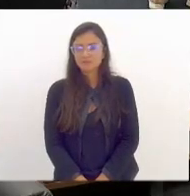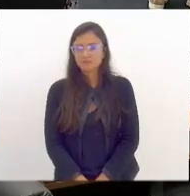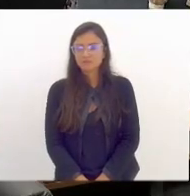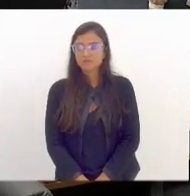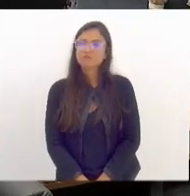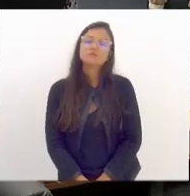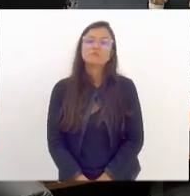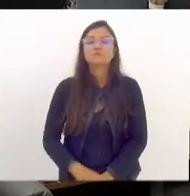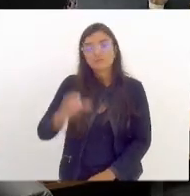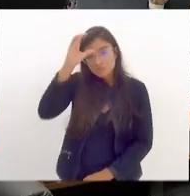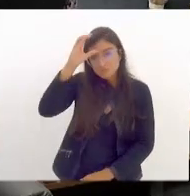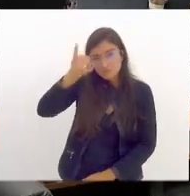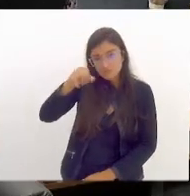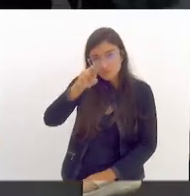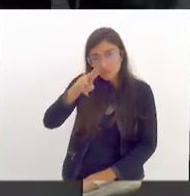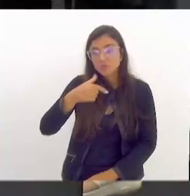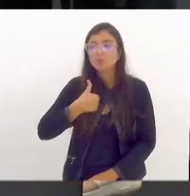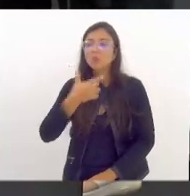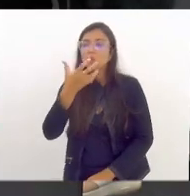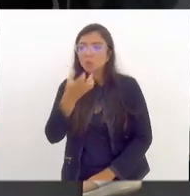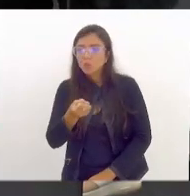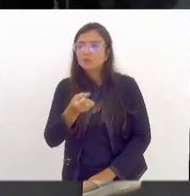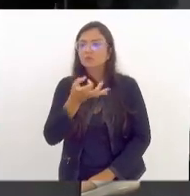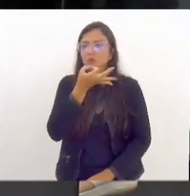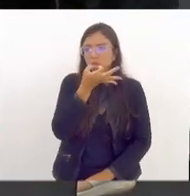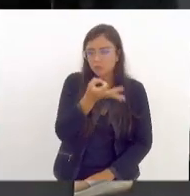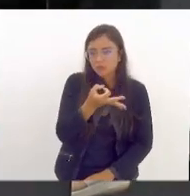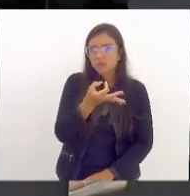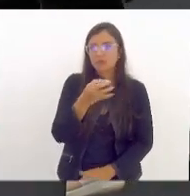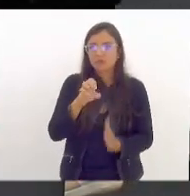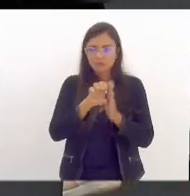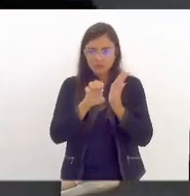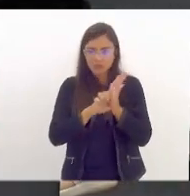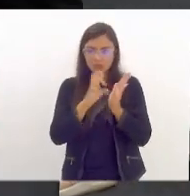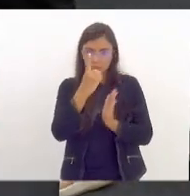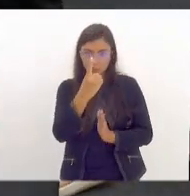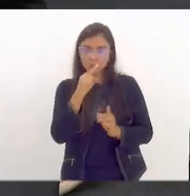Deputada Tia Ju, parecer é favorável às emendas 1 e 2.